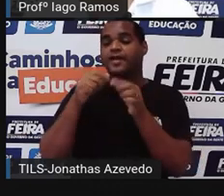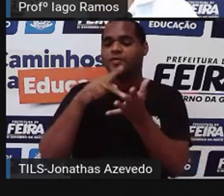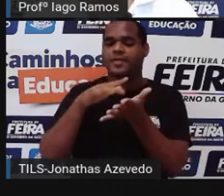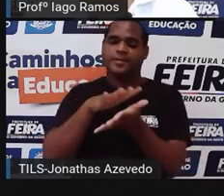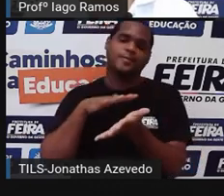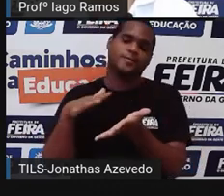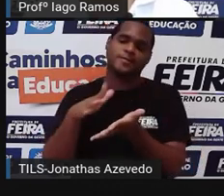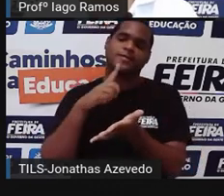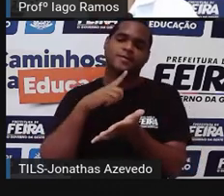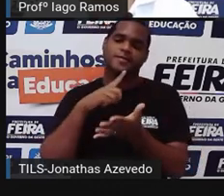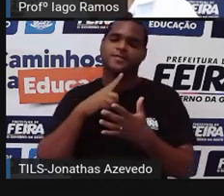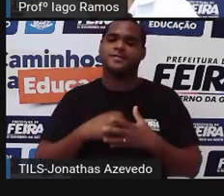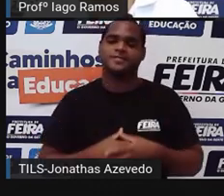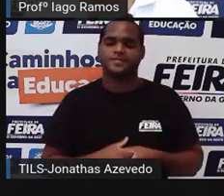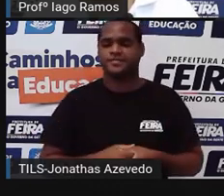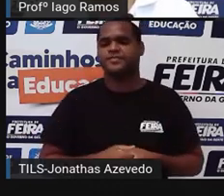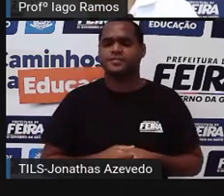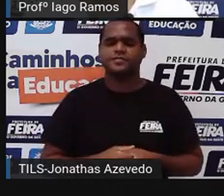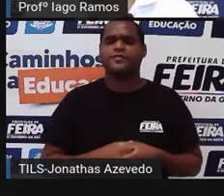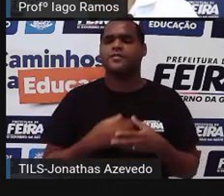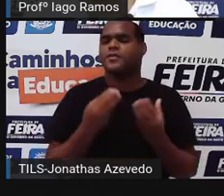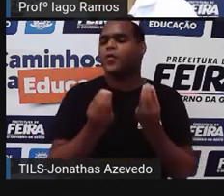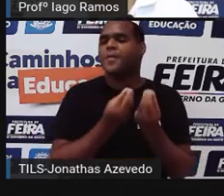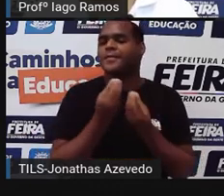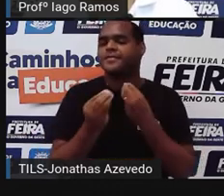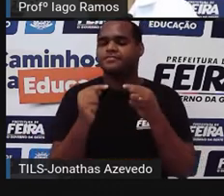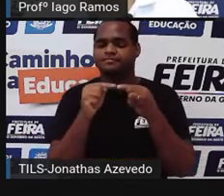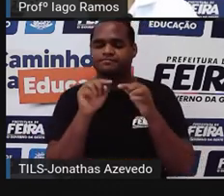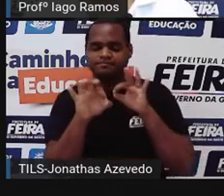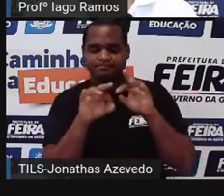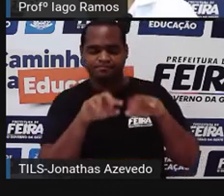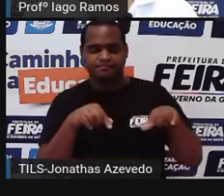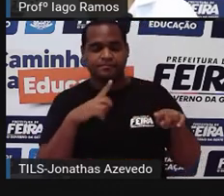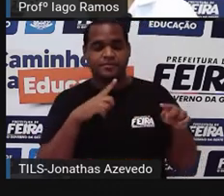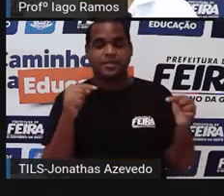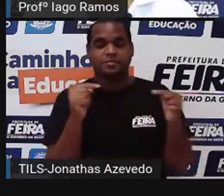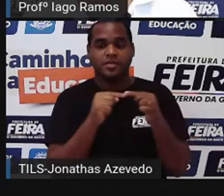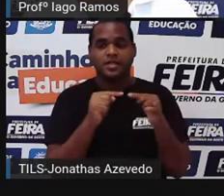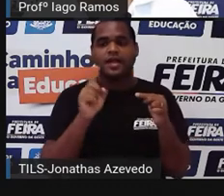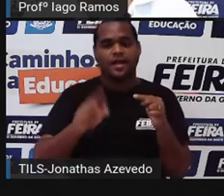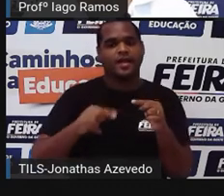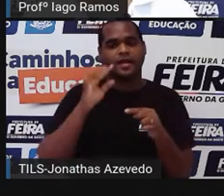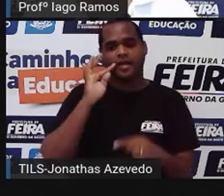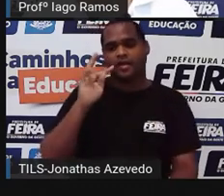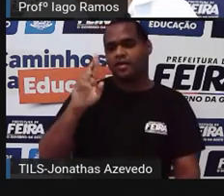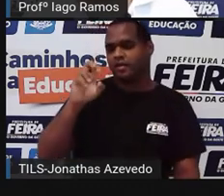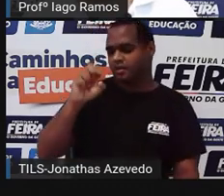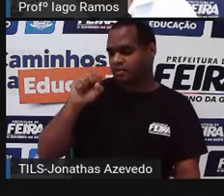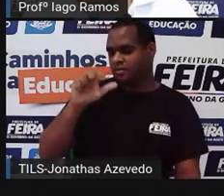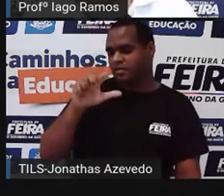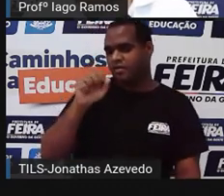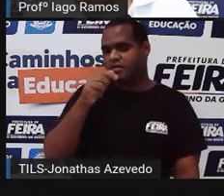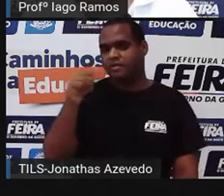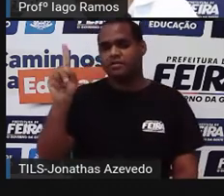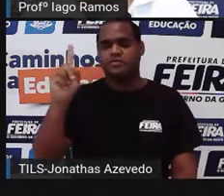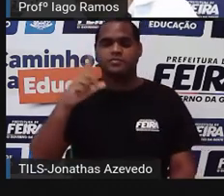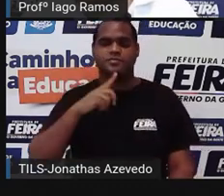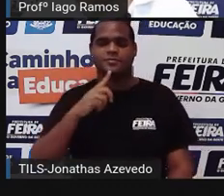geométrica e como é que funciona essa coisa da translação tá